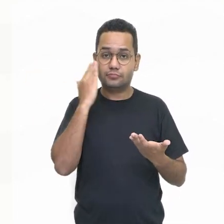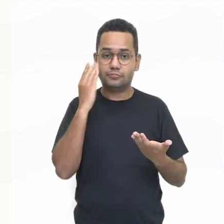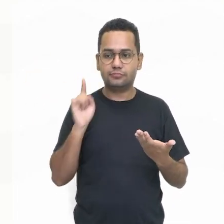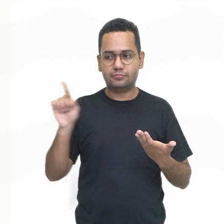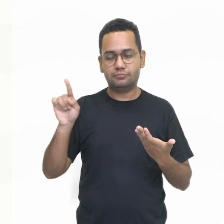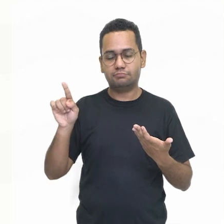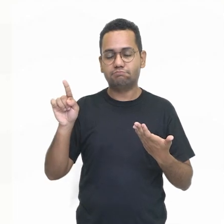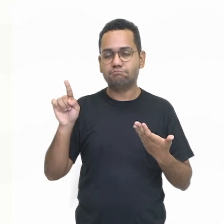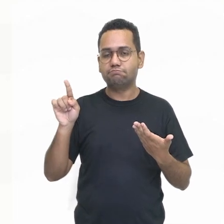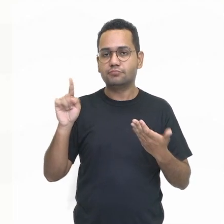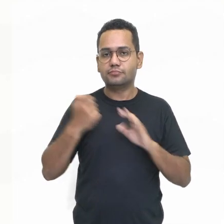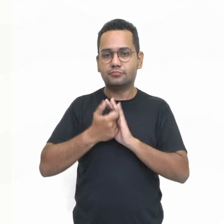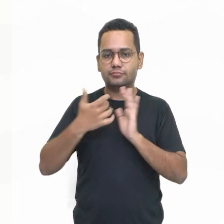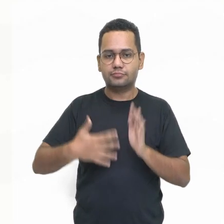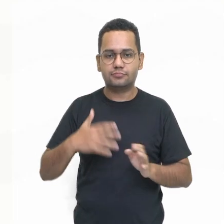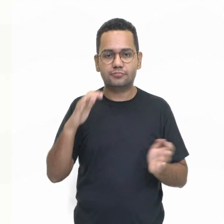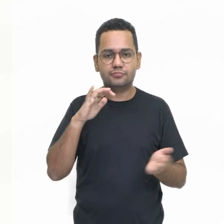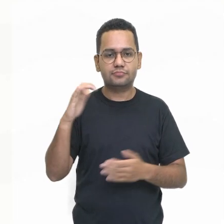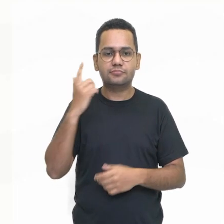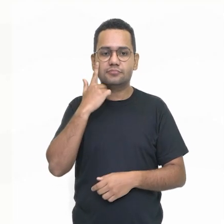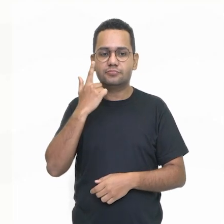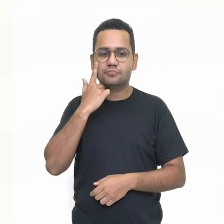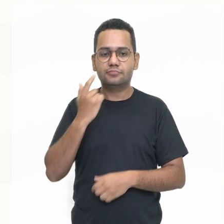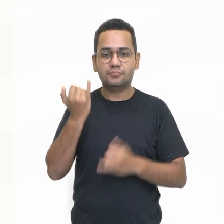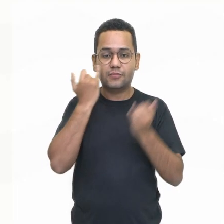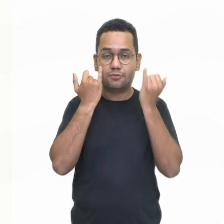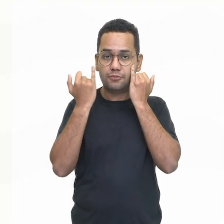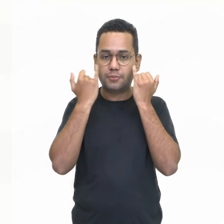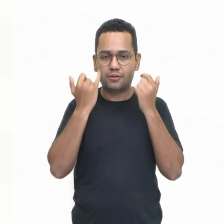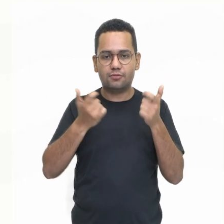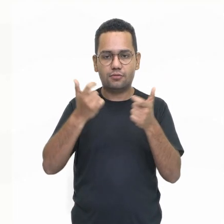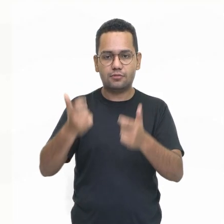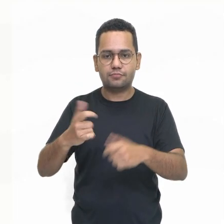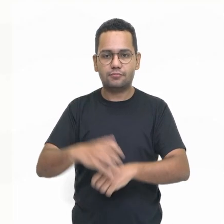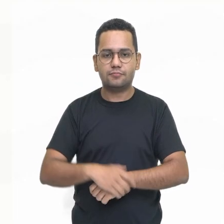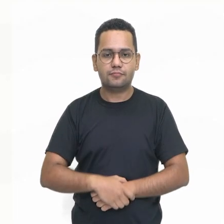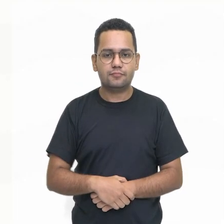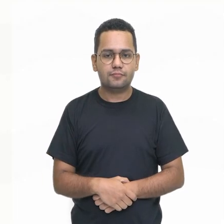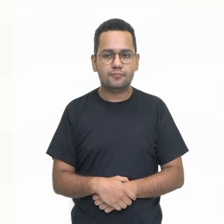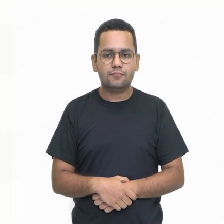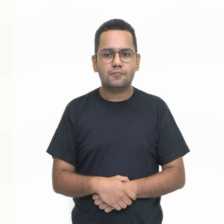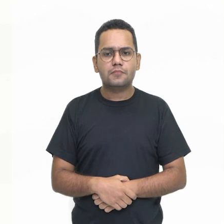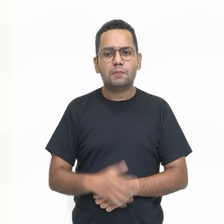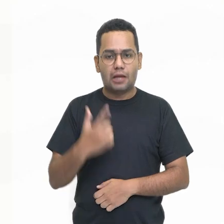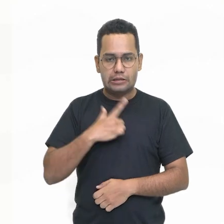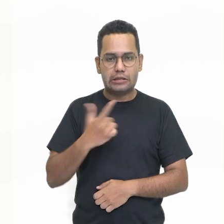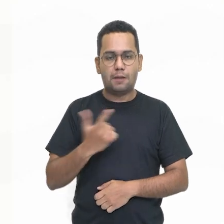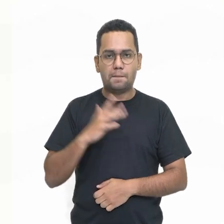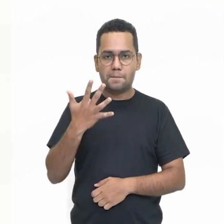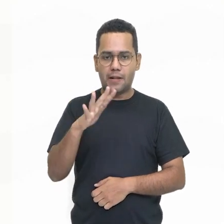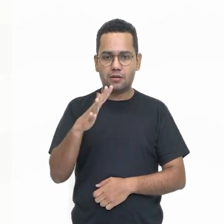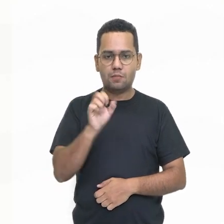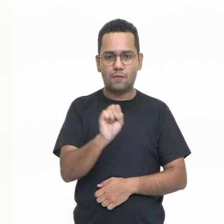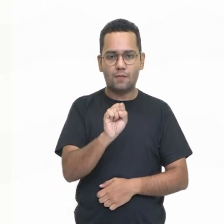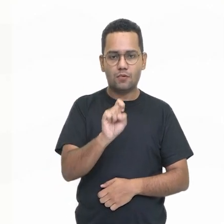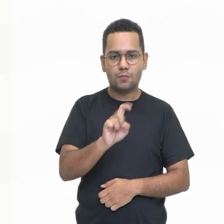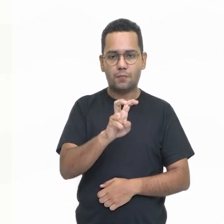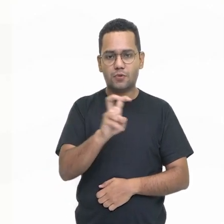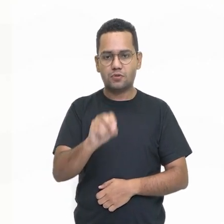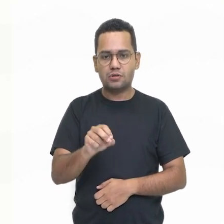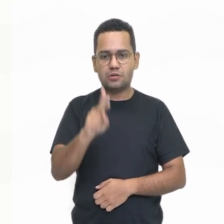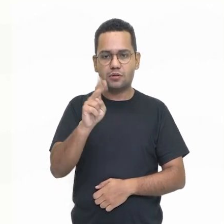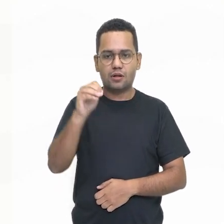desse sistema, a começar aí pela extensão e localização. Ele compreende aproximadamente